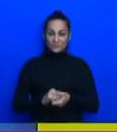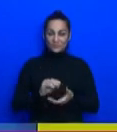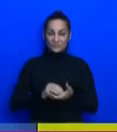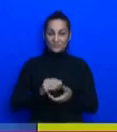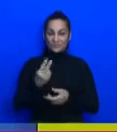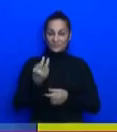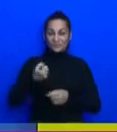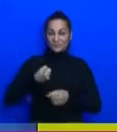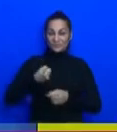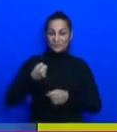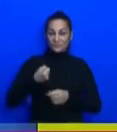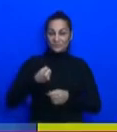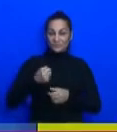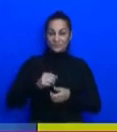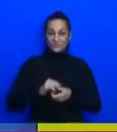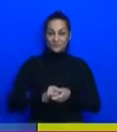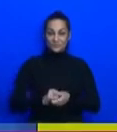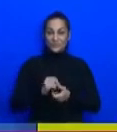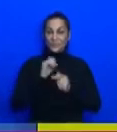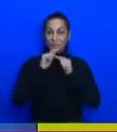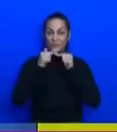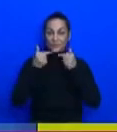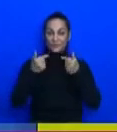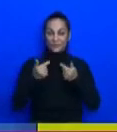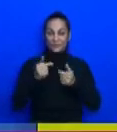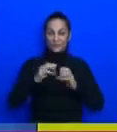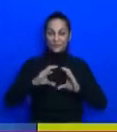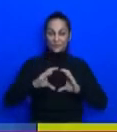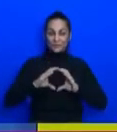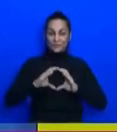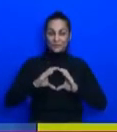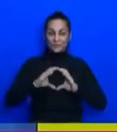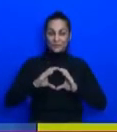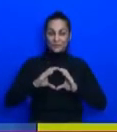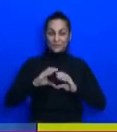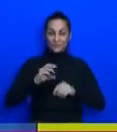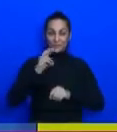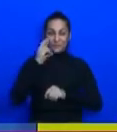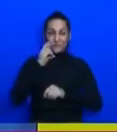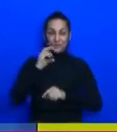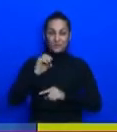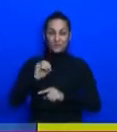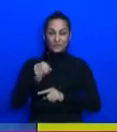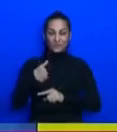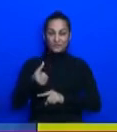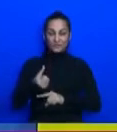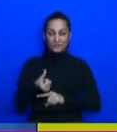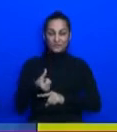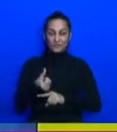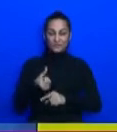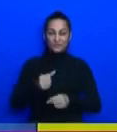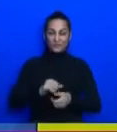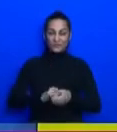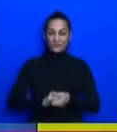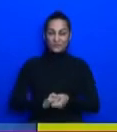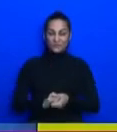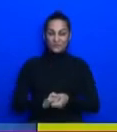Faltam 2 números. Boa sorte. Bola rosa 06,